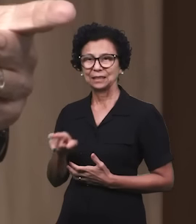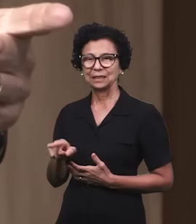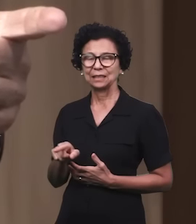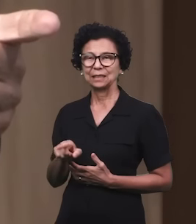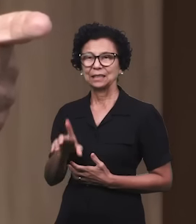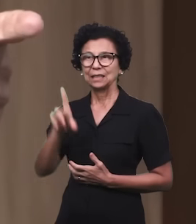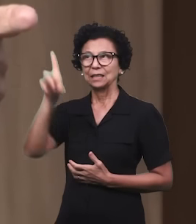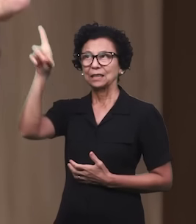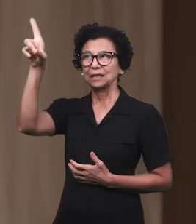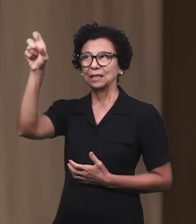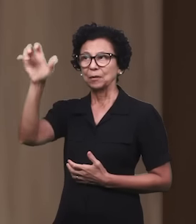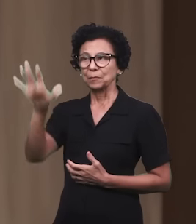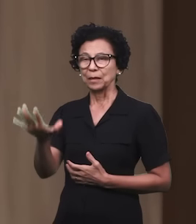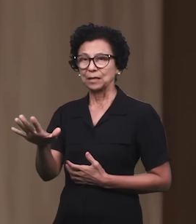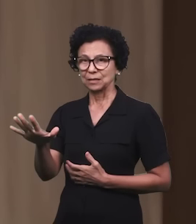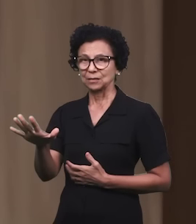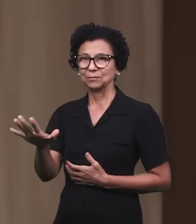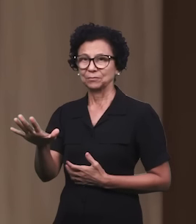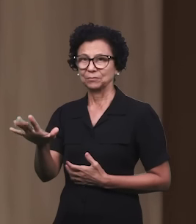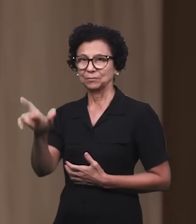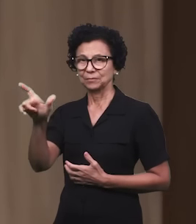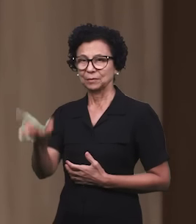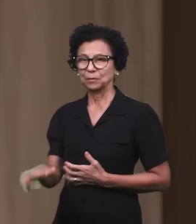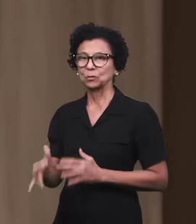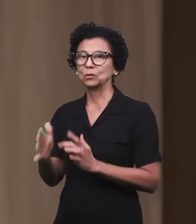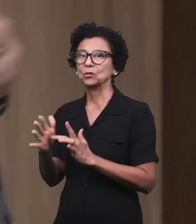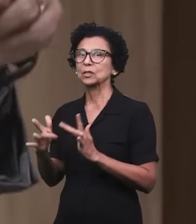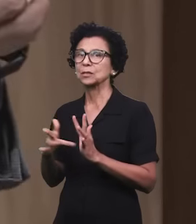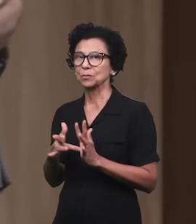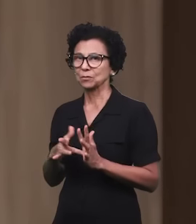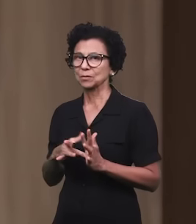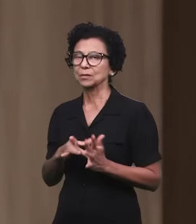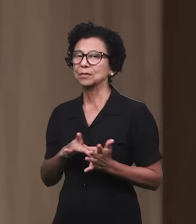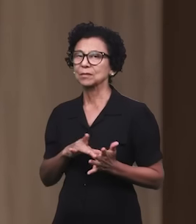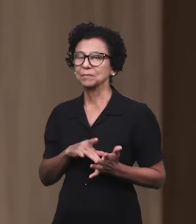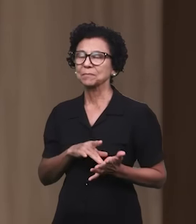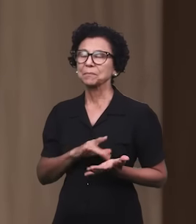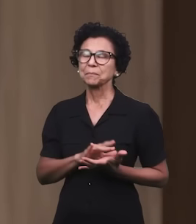Pai, né? E ela, quando